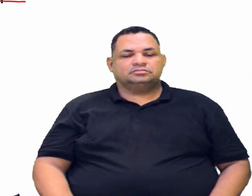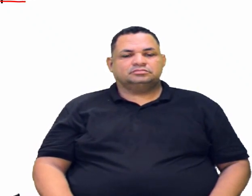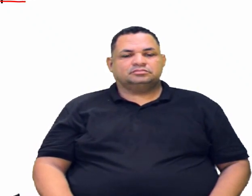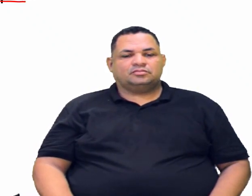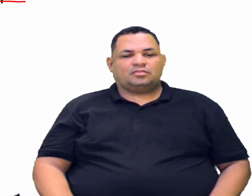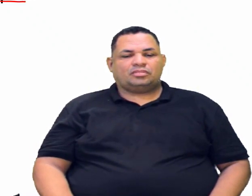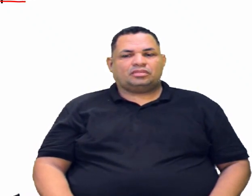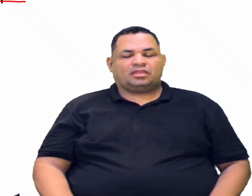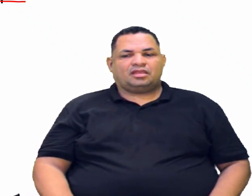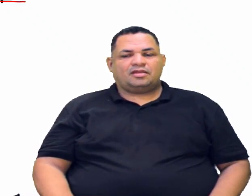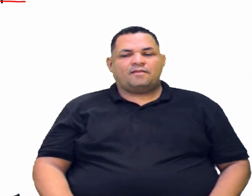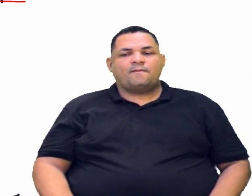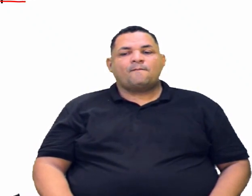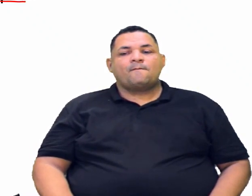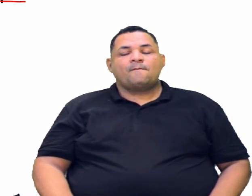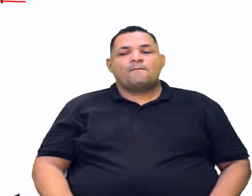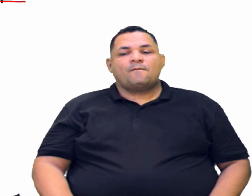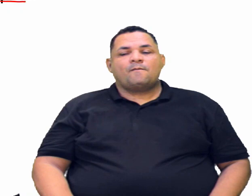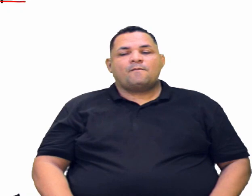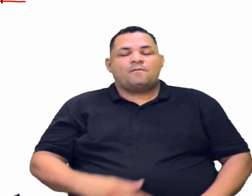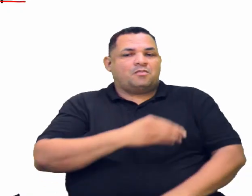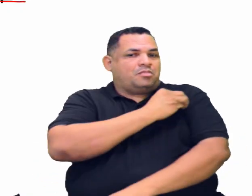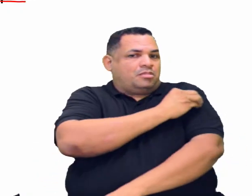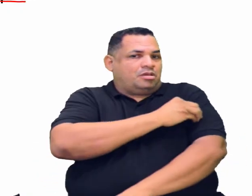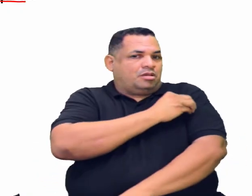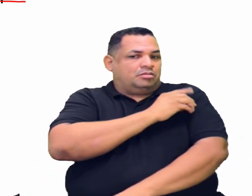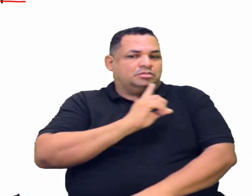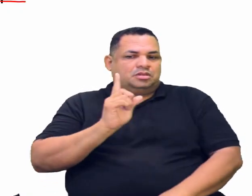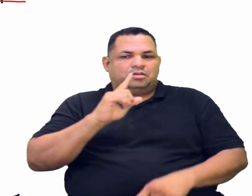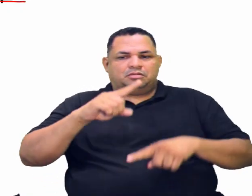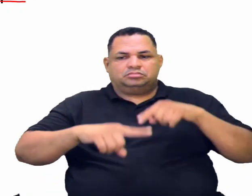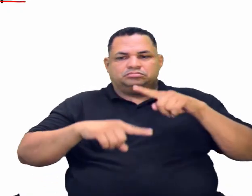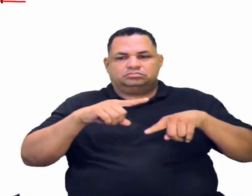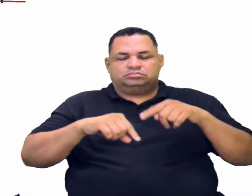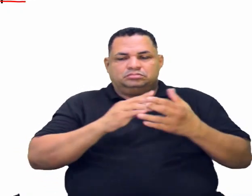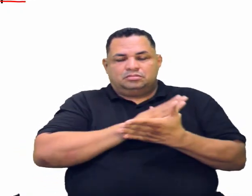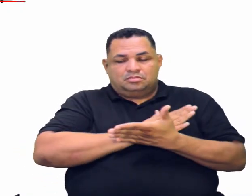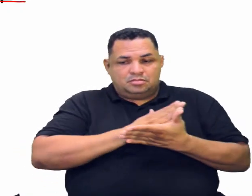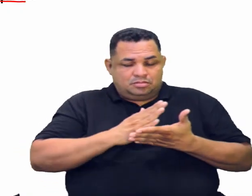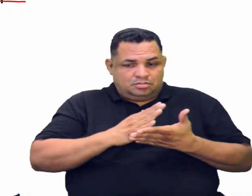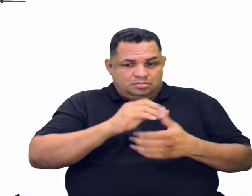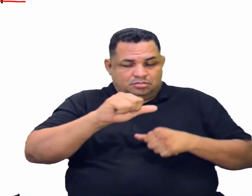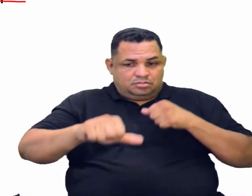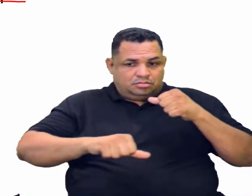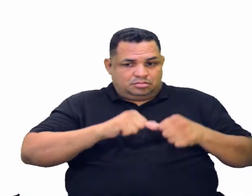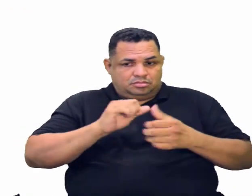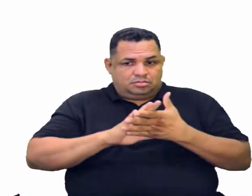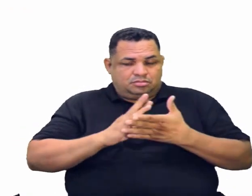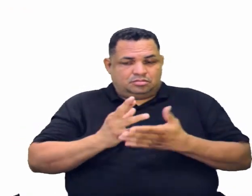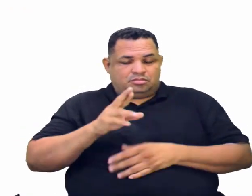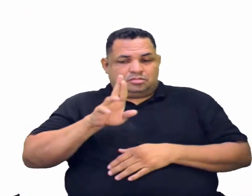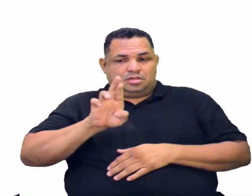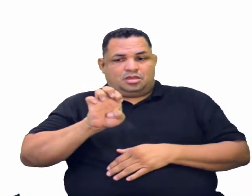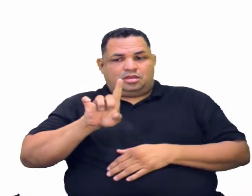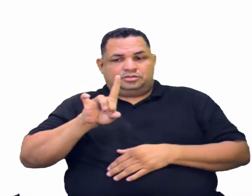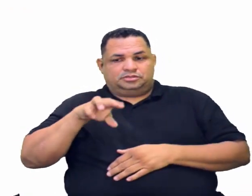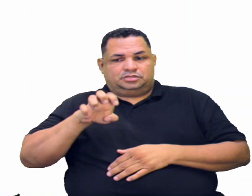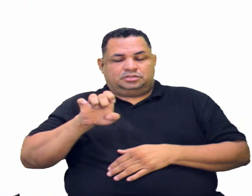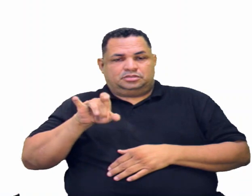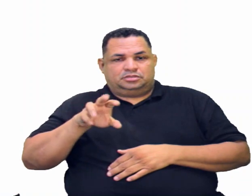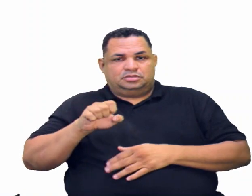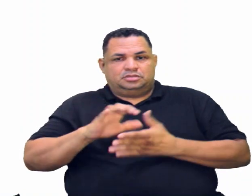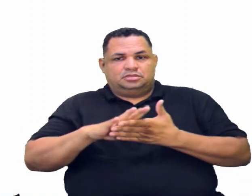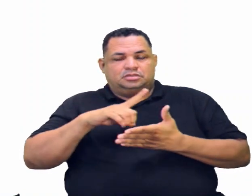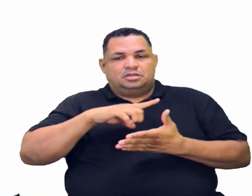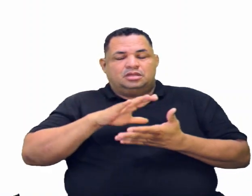oxidação. Então o álcool já não é mais produto. Ele passou a ser reagente. E aí nós temos